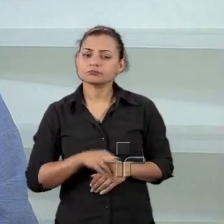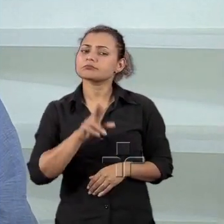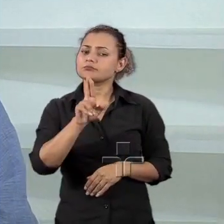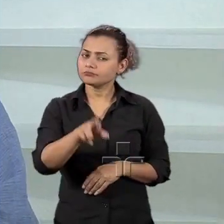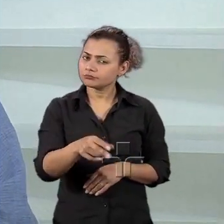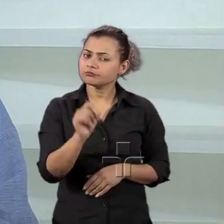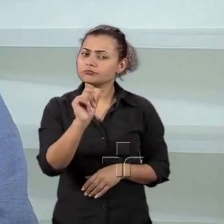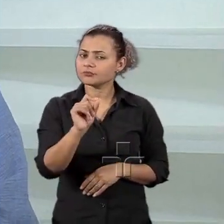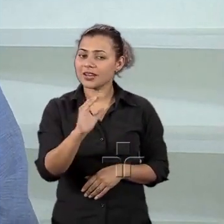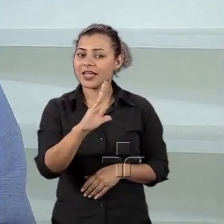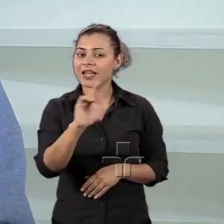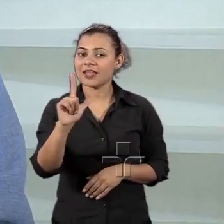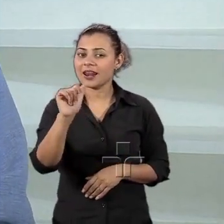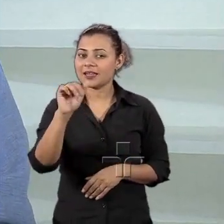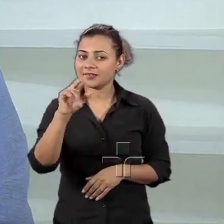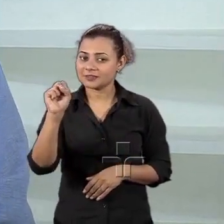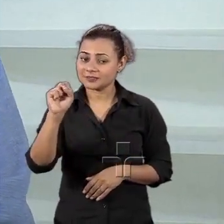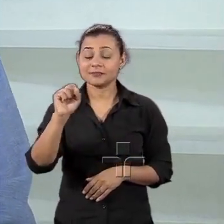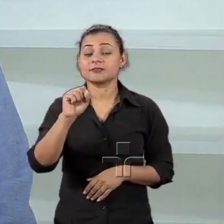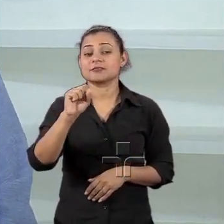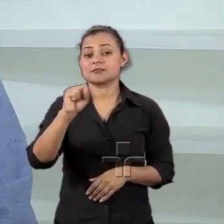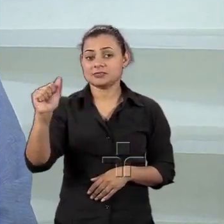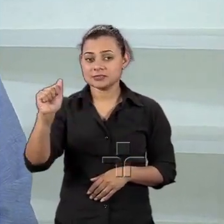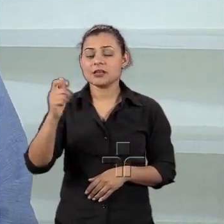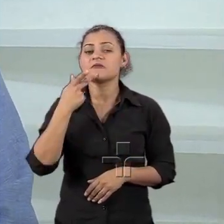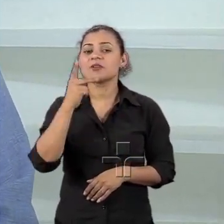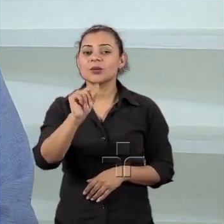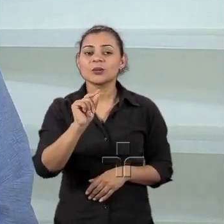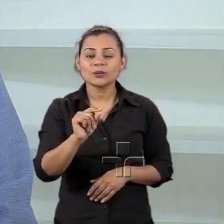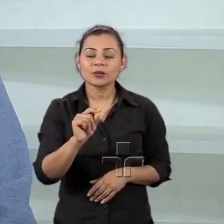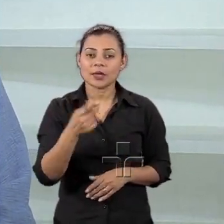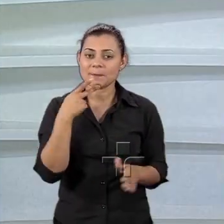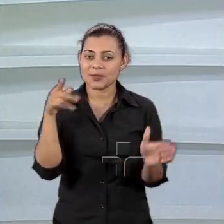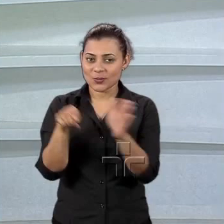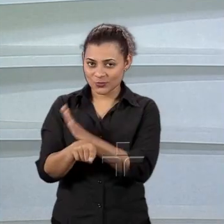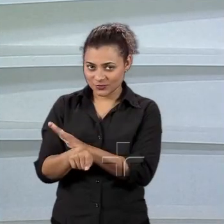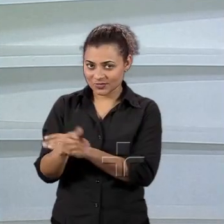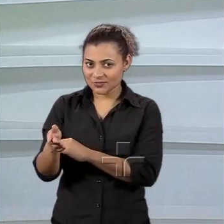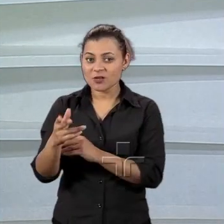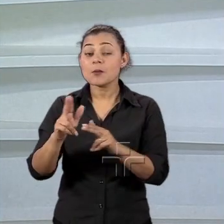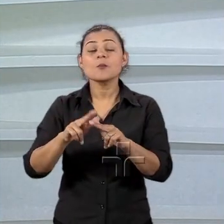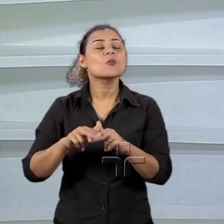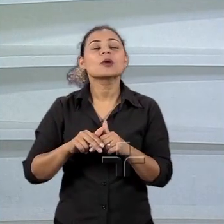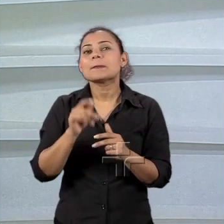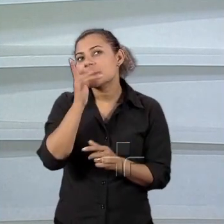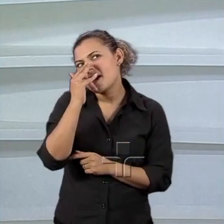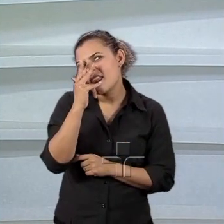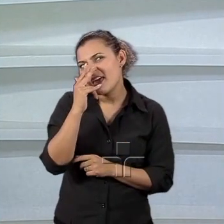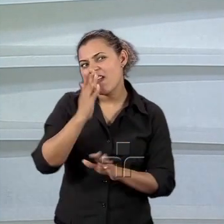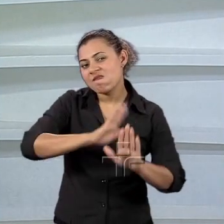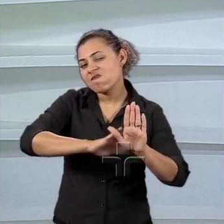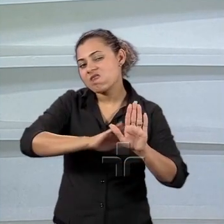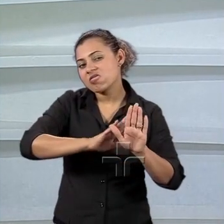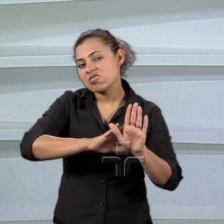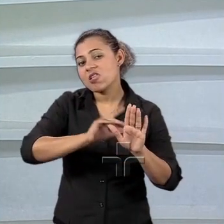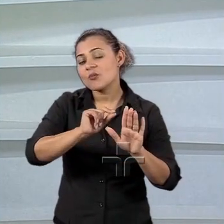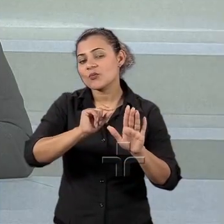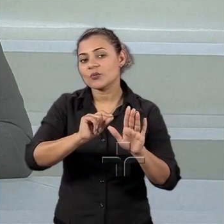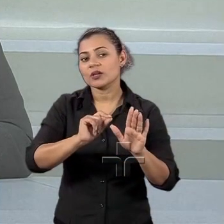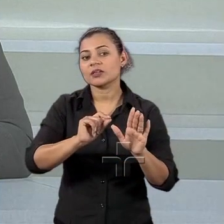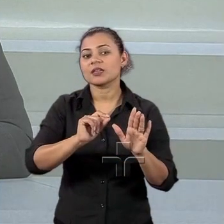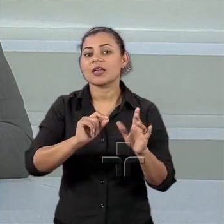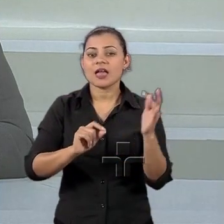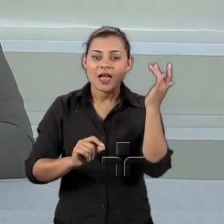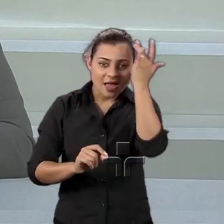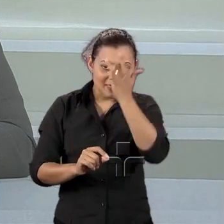para a Clarissa dirigir essa pergunta à Kátia, né? Porque o assédio, vamos dizer assim, do candidato terceirizado do Lula